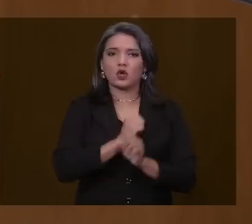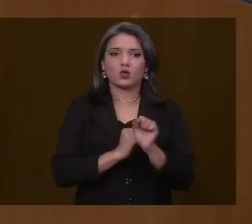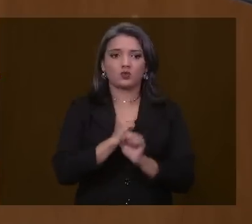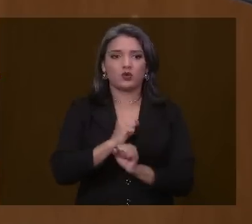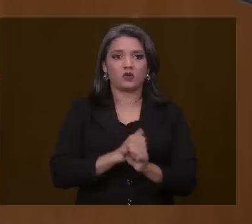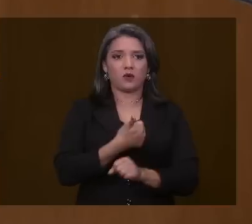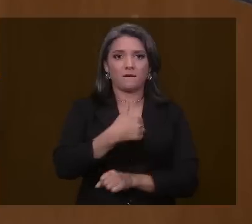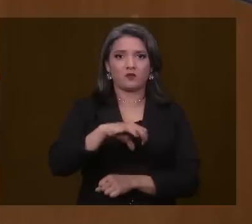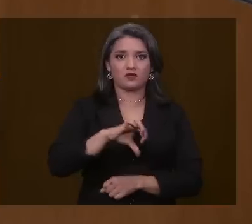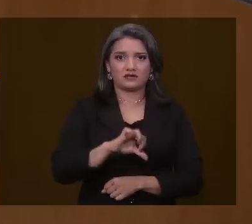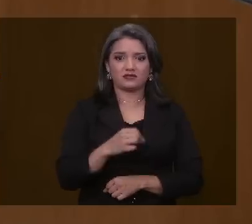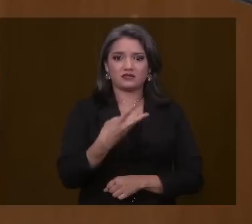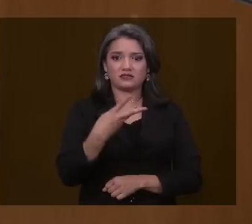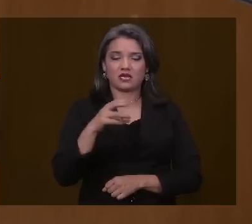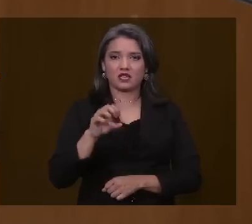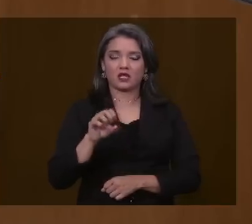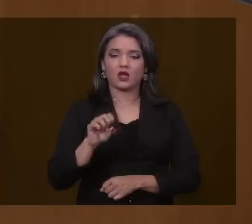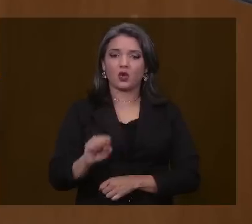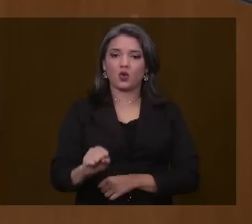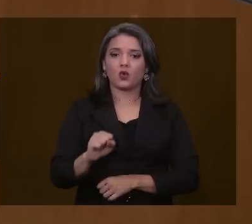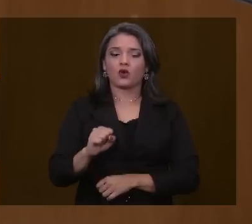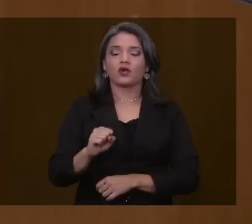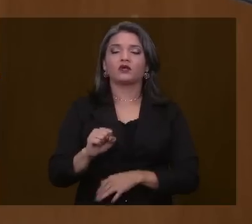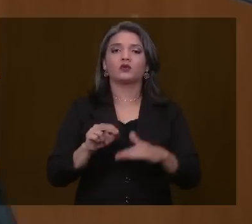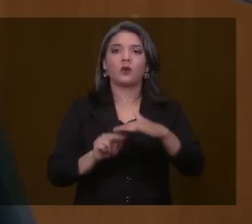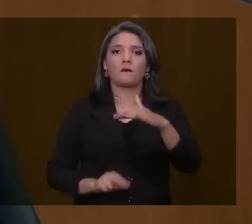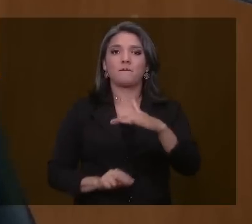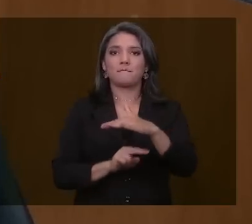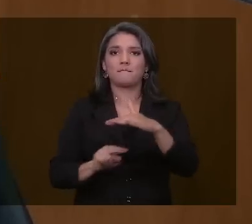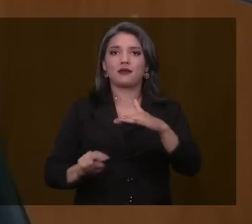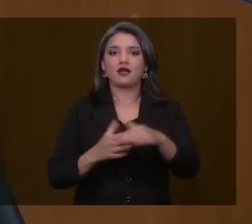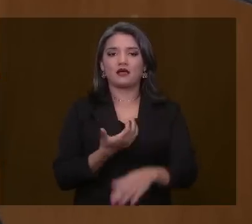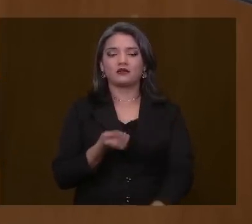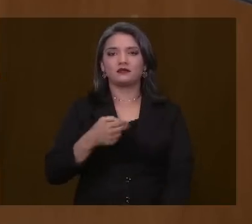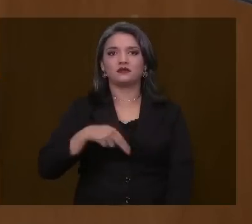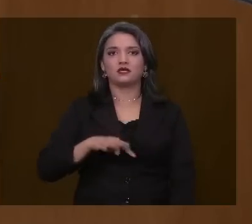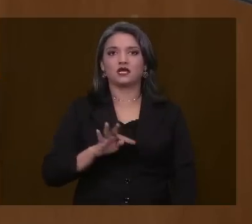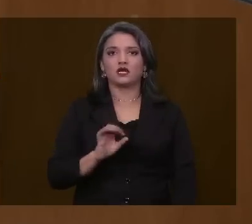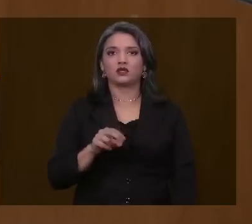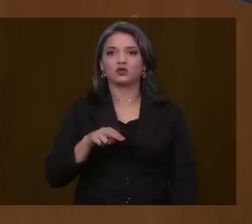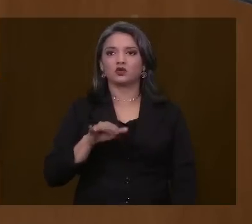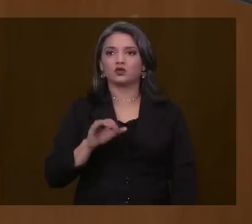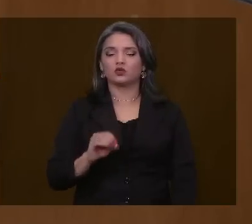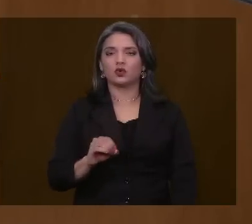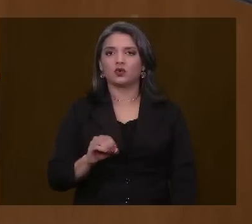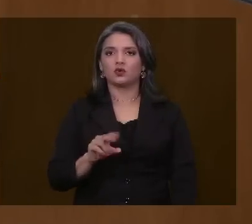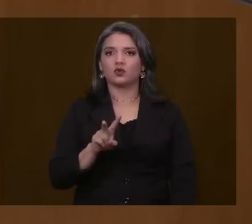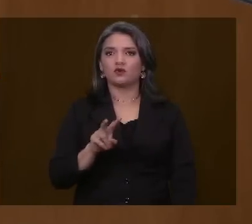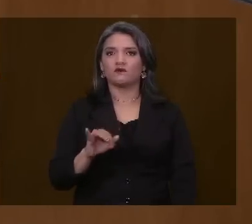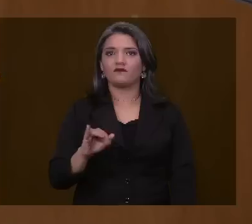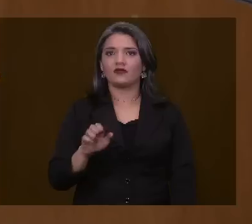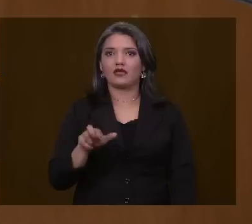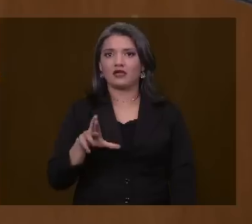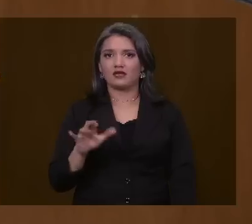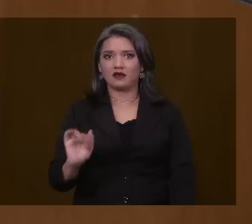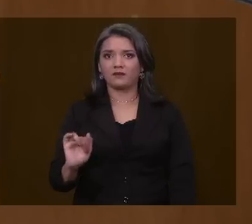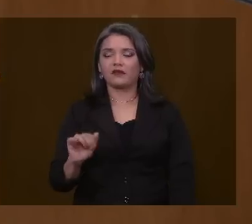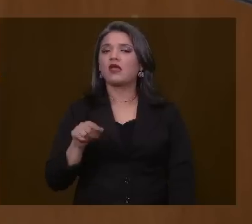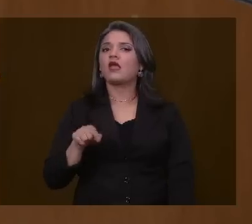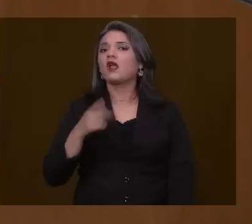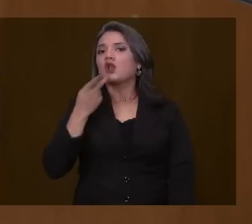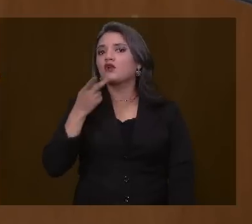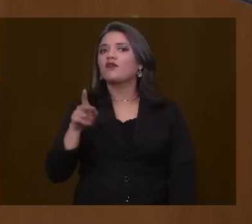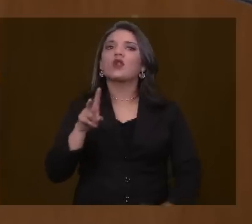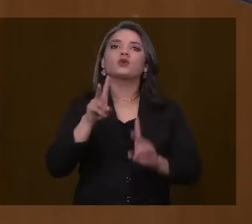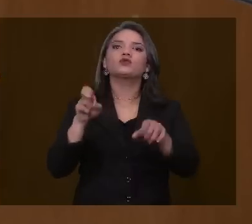1638, do padre Antônio Vieira. Ao se referir às enfermidades do Brasil, o maior dos